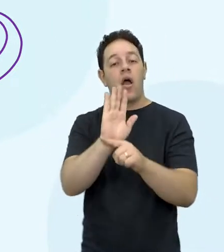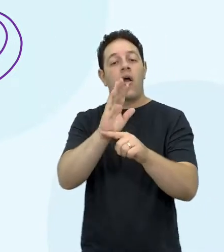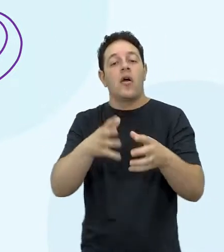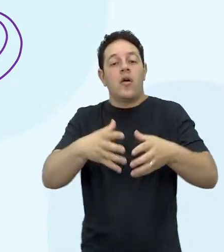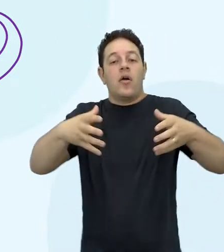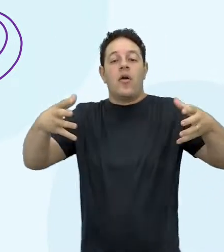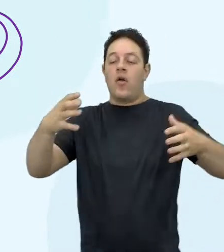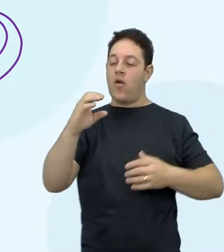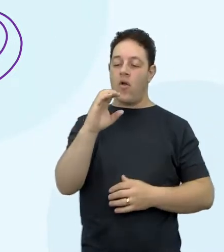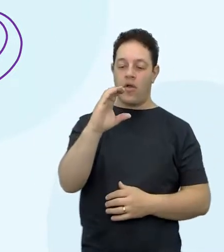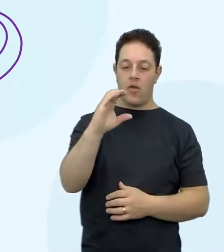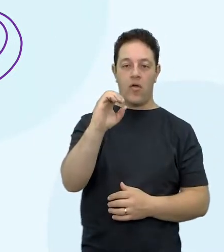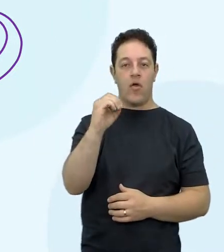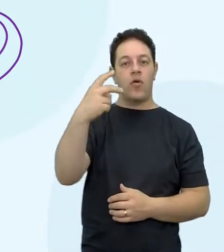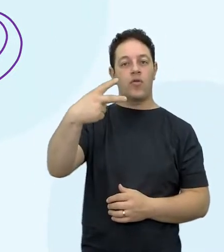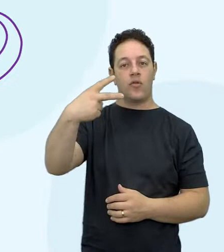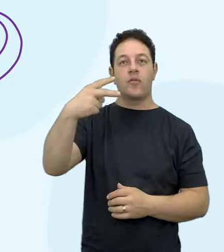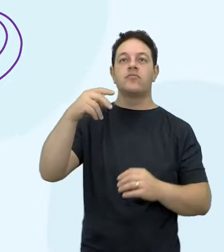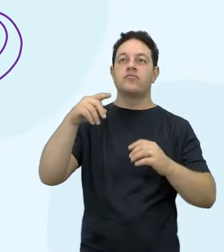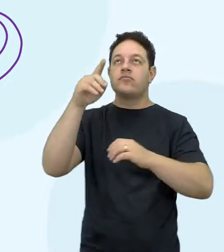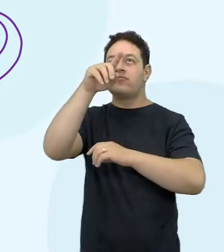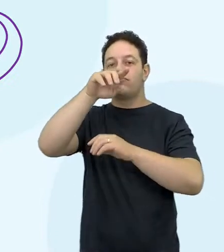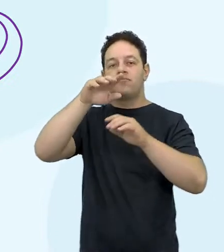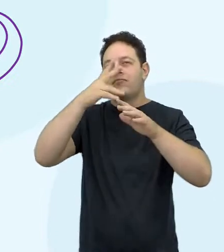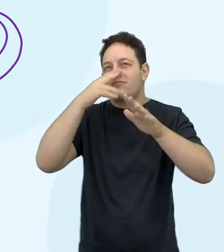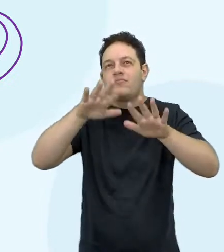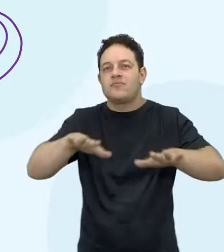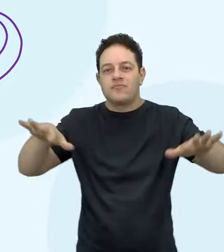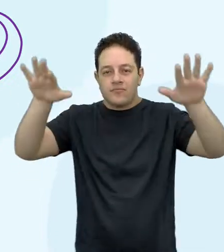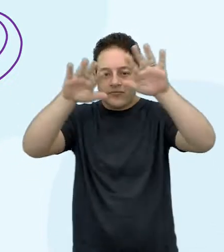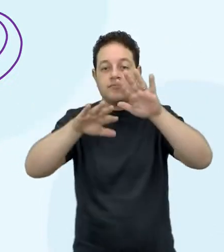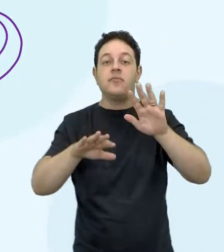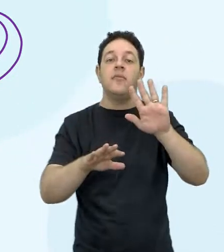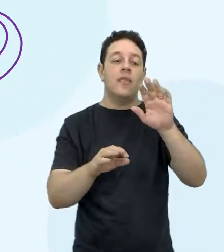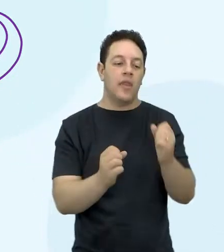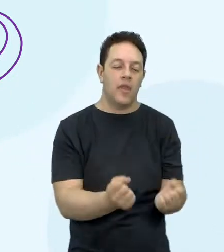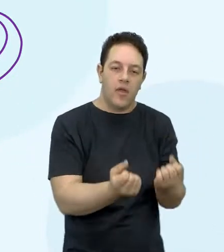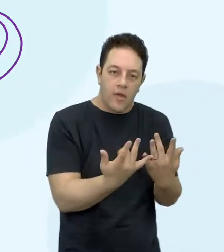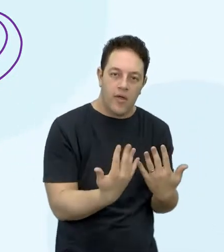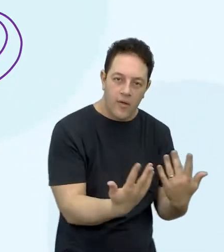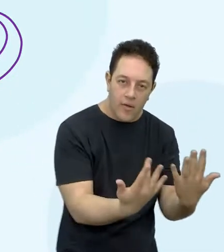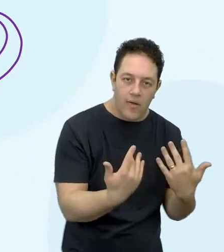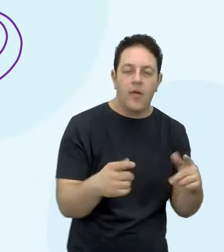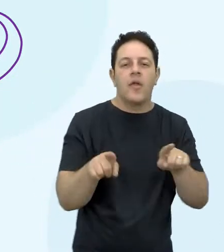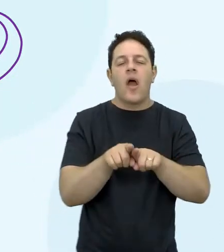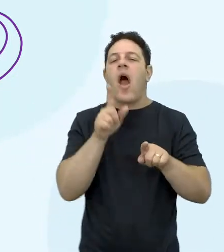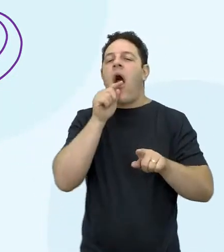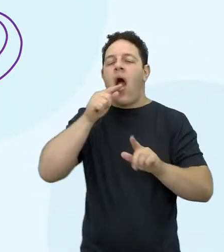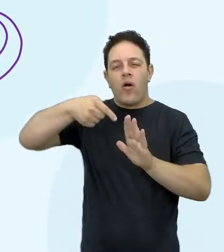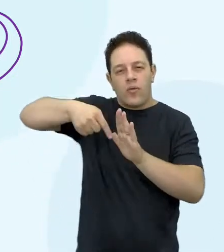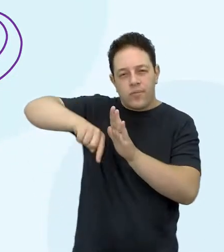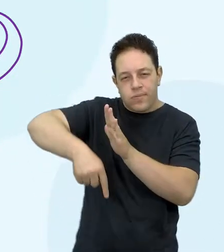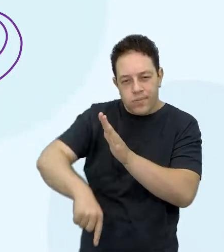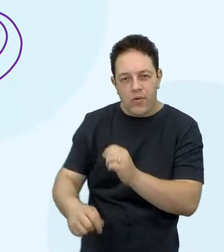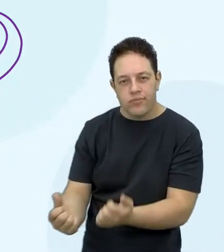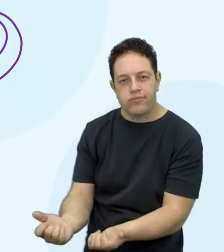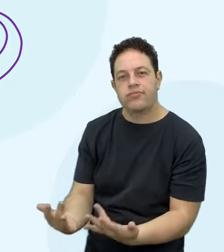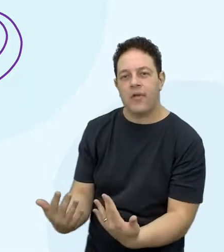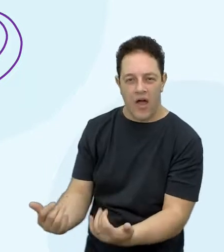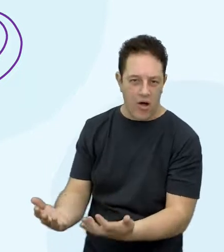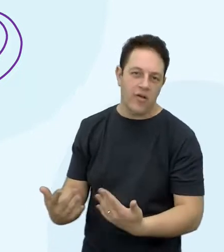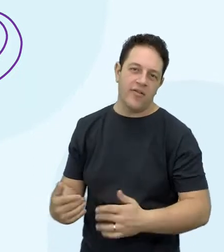o CO2 aqui no meio ambiente. E somente os vegetais e também as algas, né, principalmente, estão retirando.